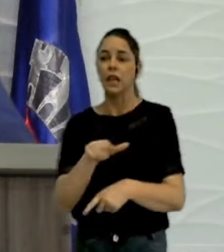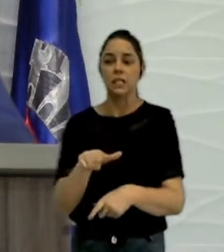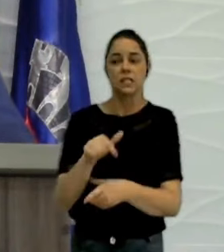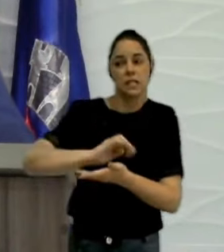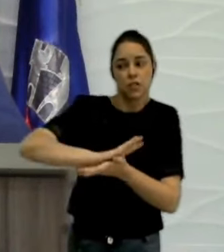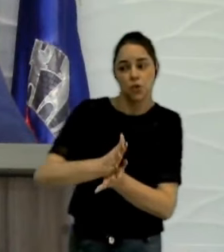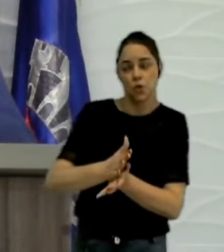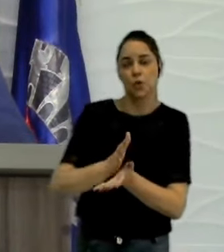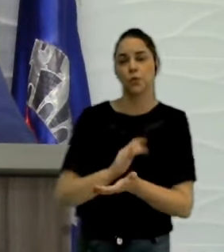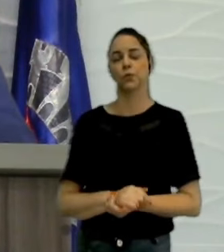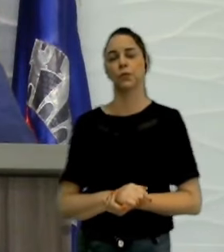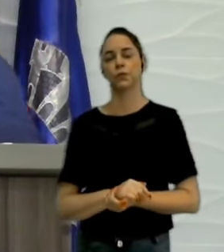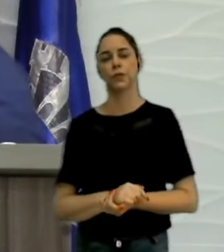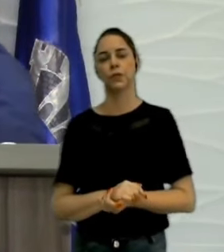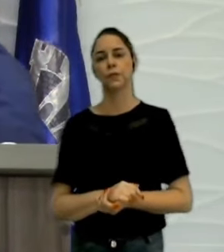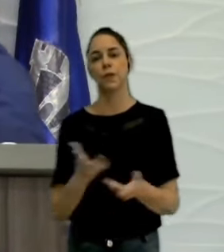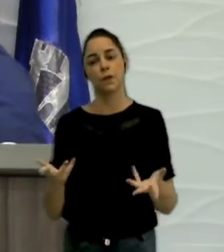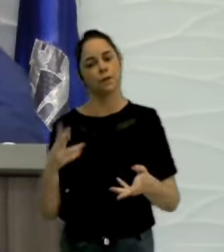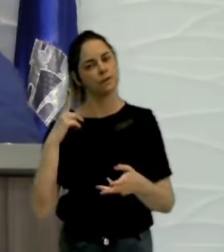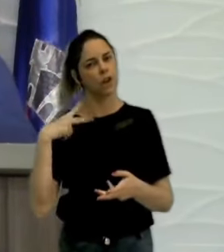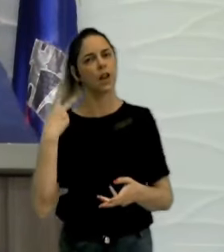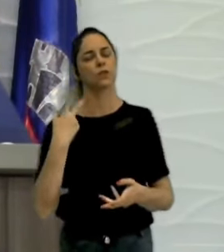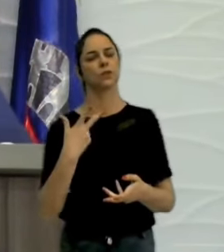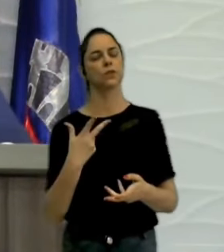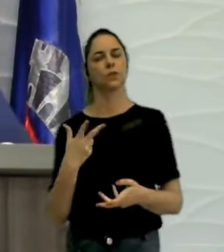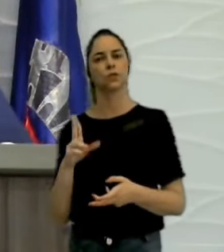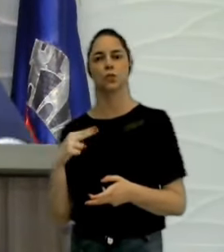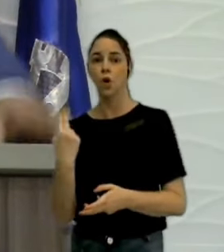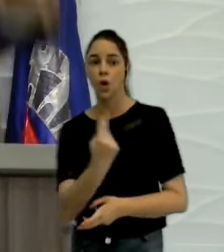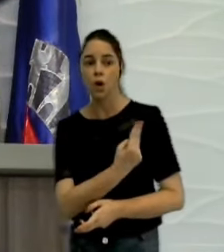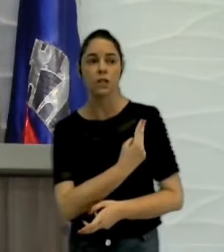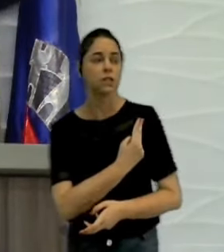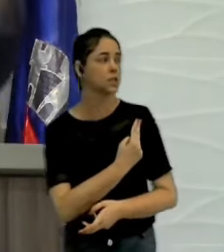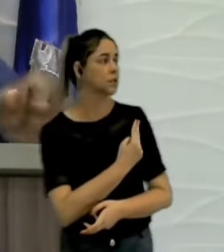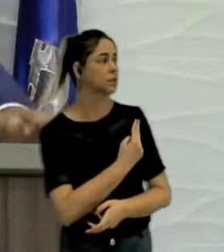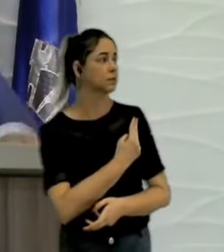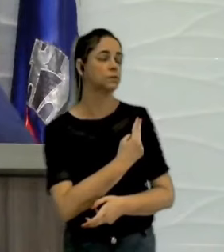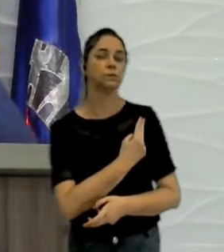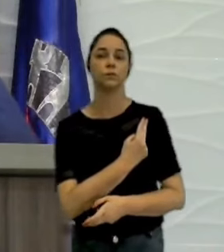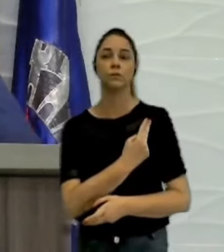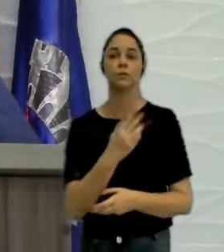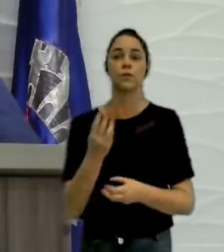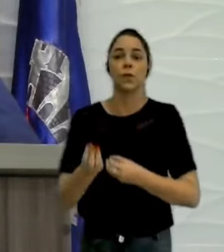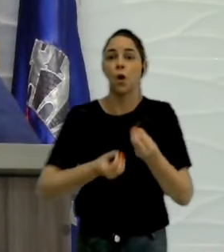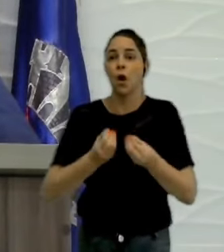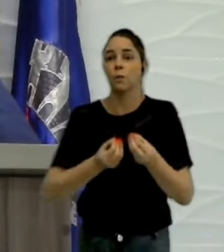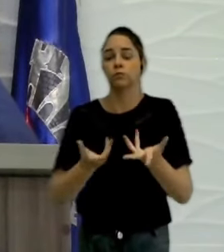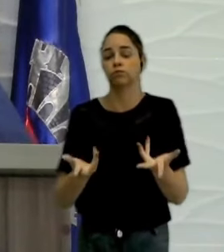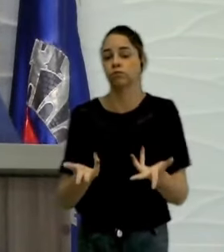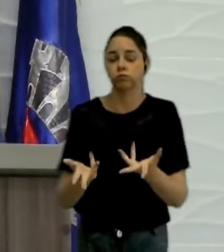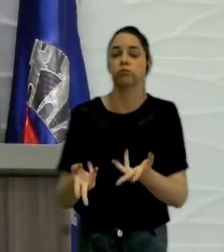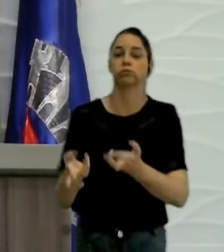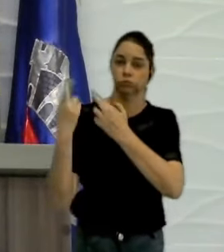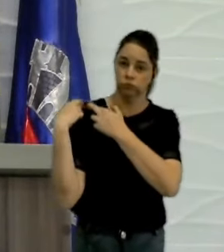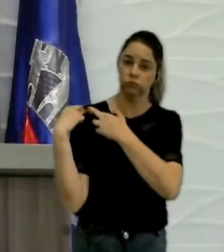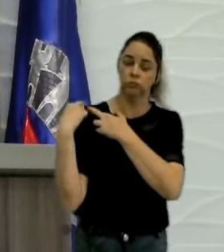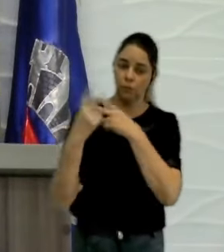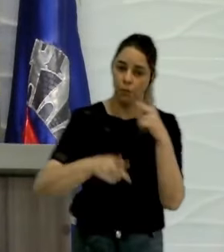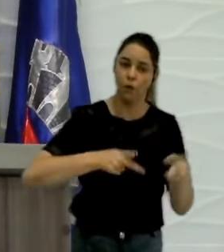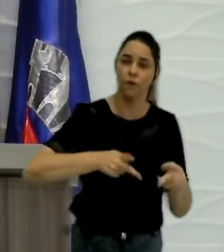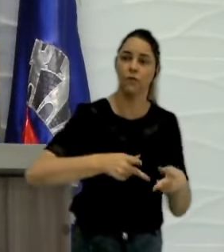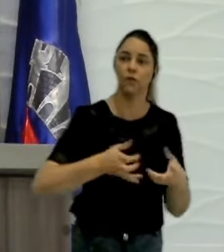destruíram. Então, vereador, a gente, como representante do povo,